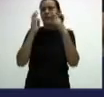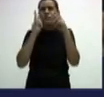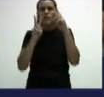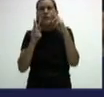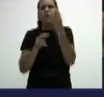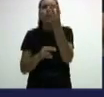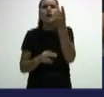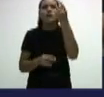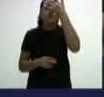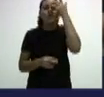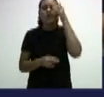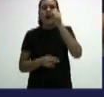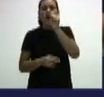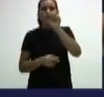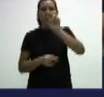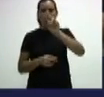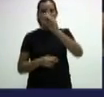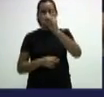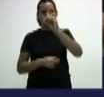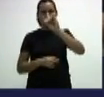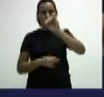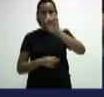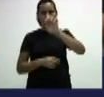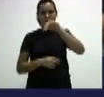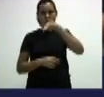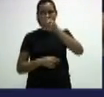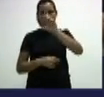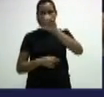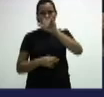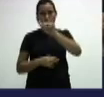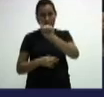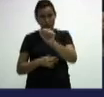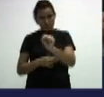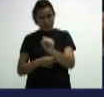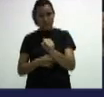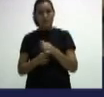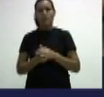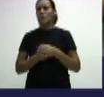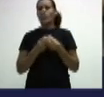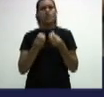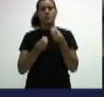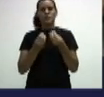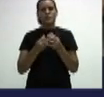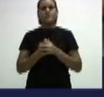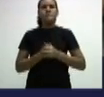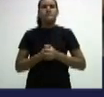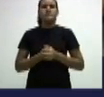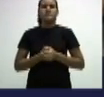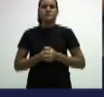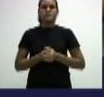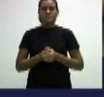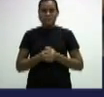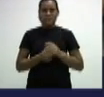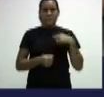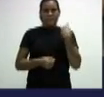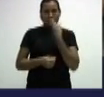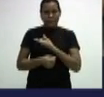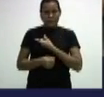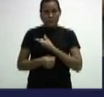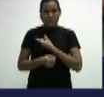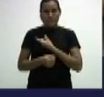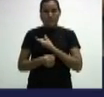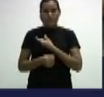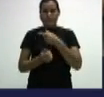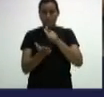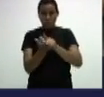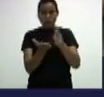audiência? Se eles, como é que participam, se a maioria, se não? Sim. Então, nós temos, nós distribuímos lá por